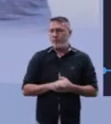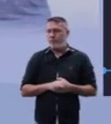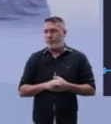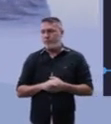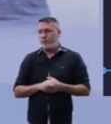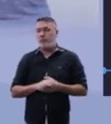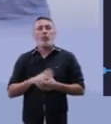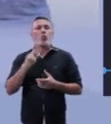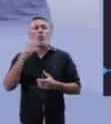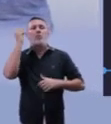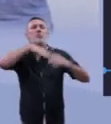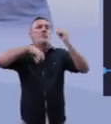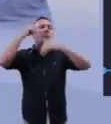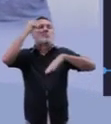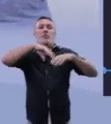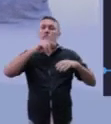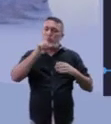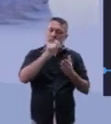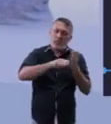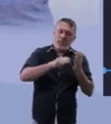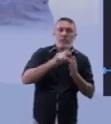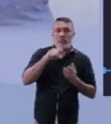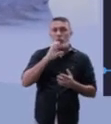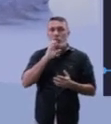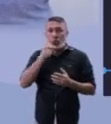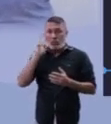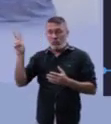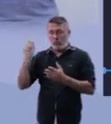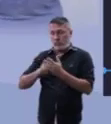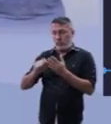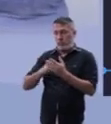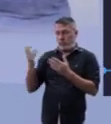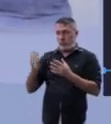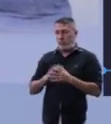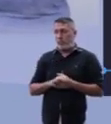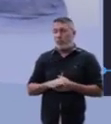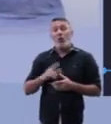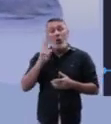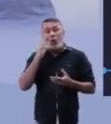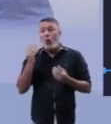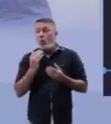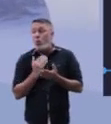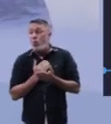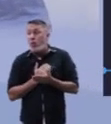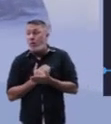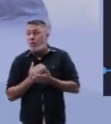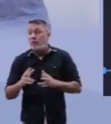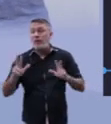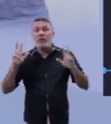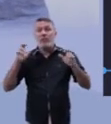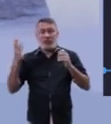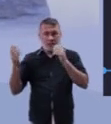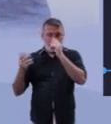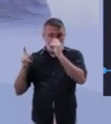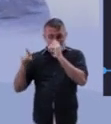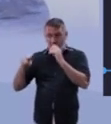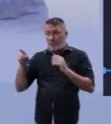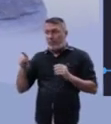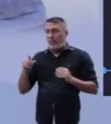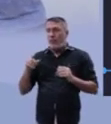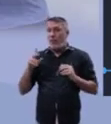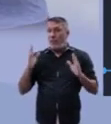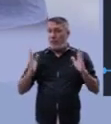não o chamado encher linguiça, mas escrever para ter um conhecimento. Olha o que ele fala ali, a revolução, olha como que ele começa